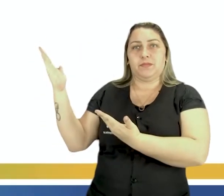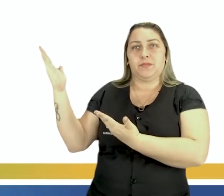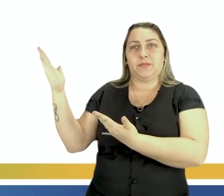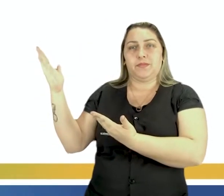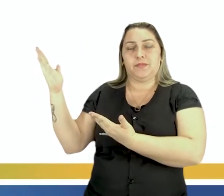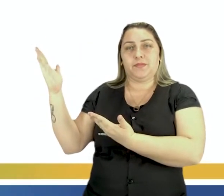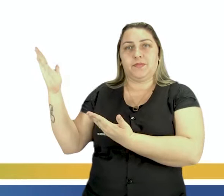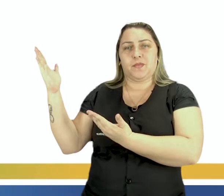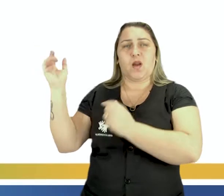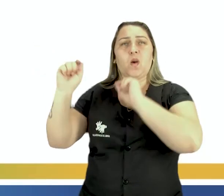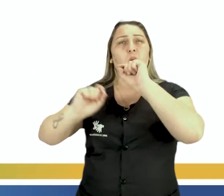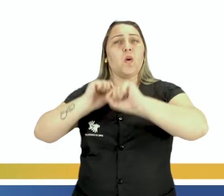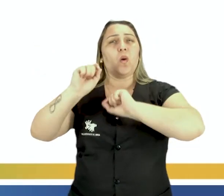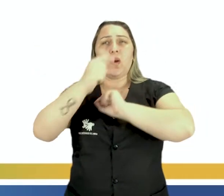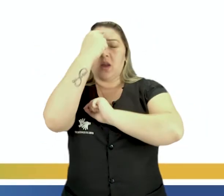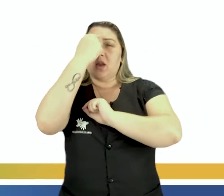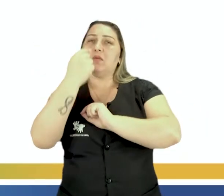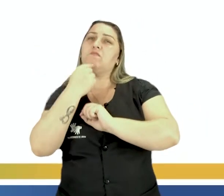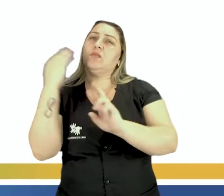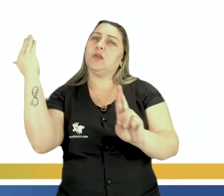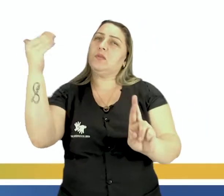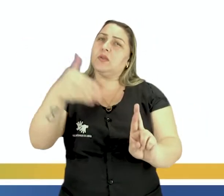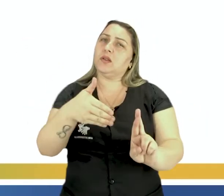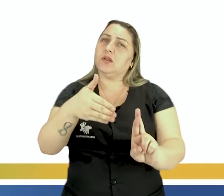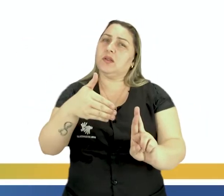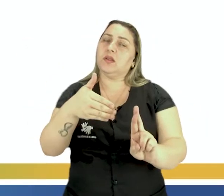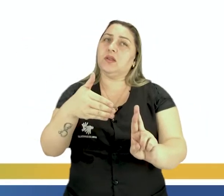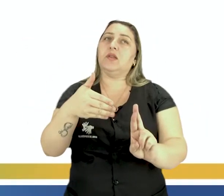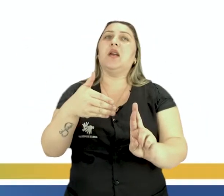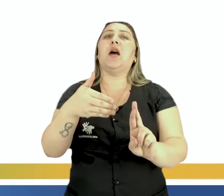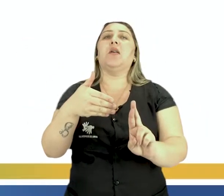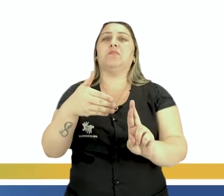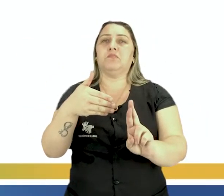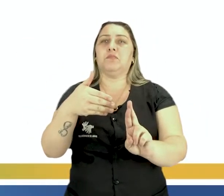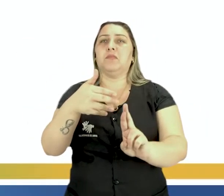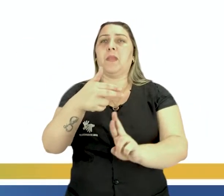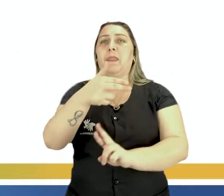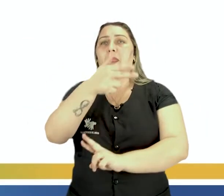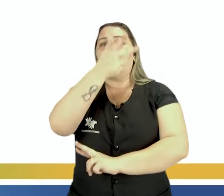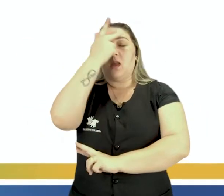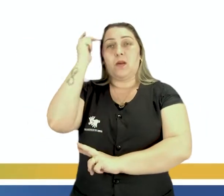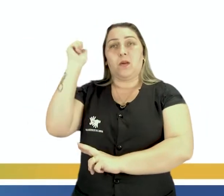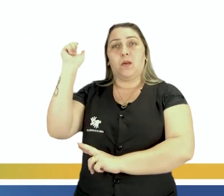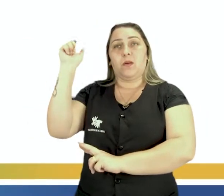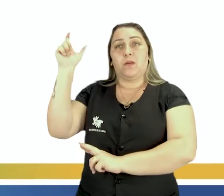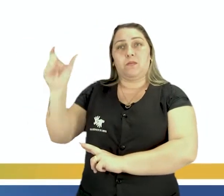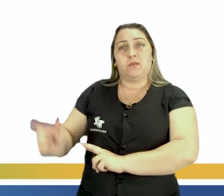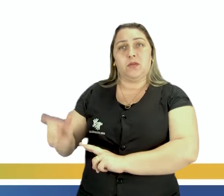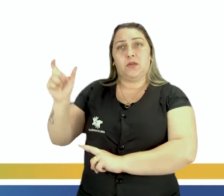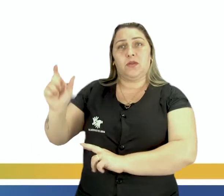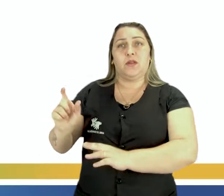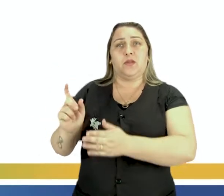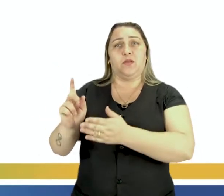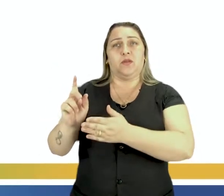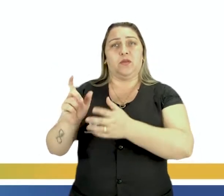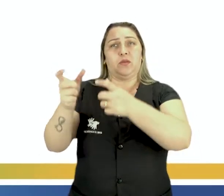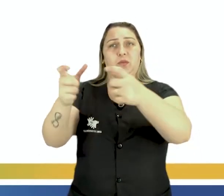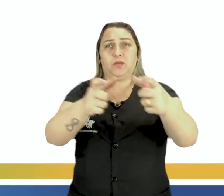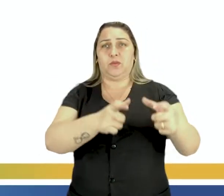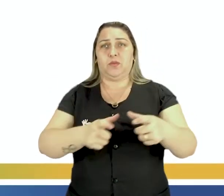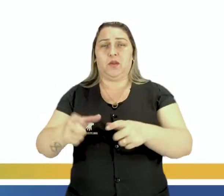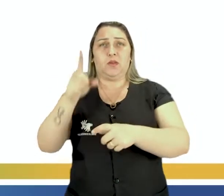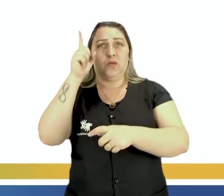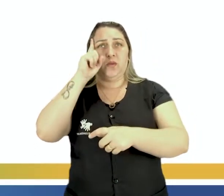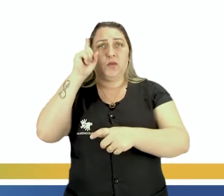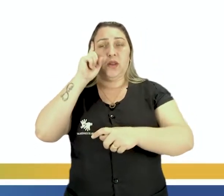vocês. O que essa imagem representa, hein? Então, nós temos aí um personagem em várias partes do dia, né? E